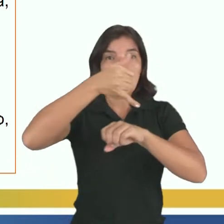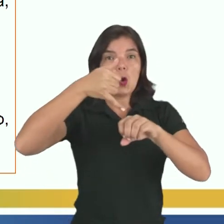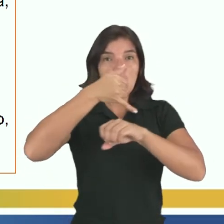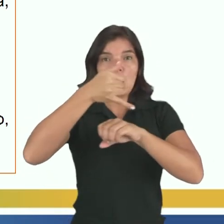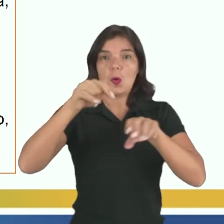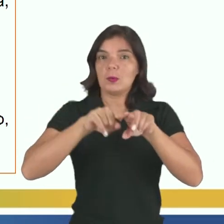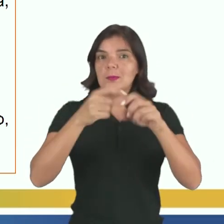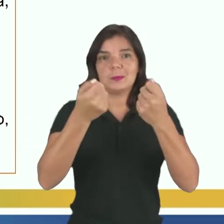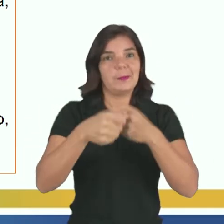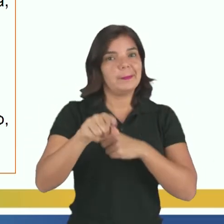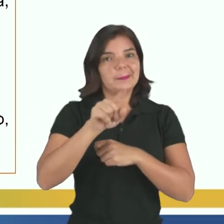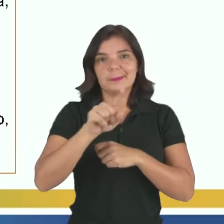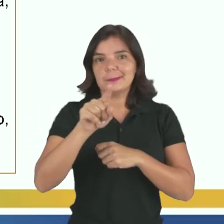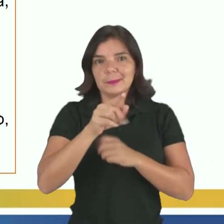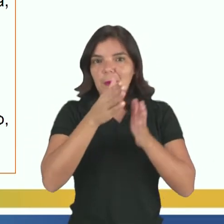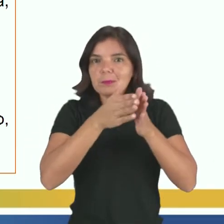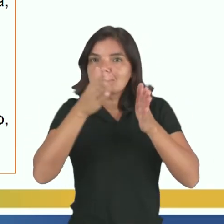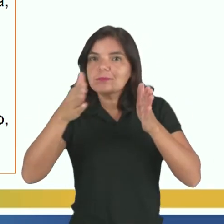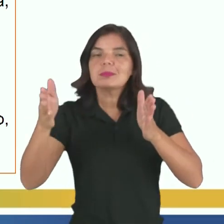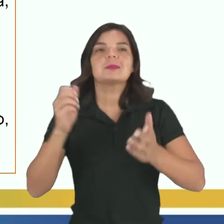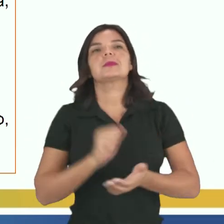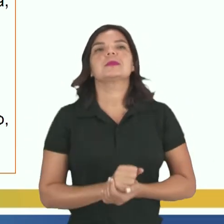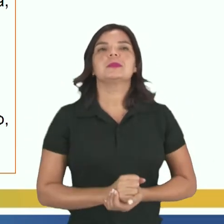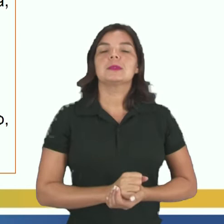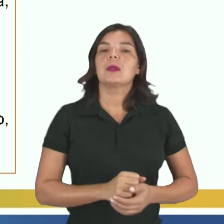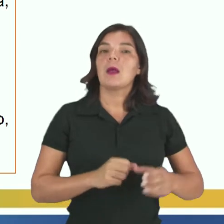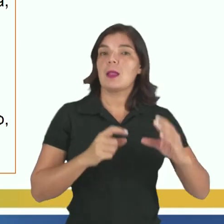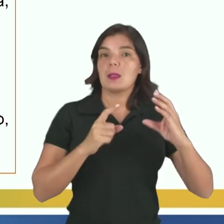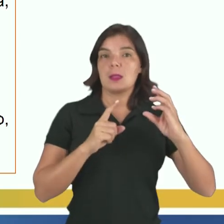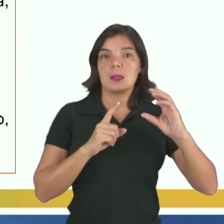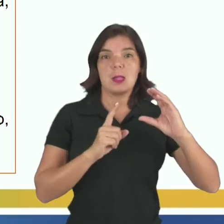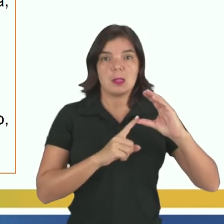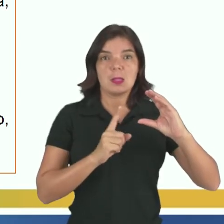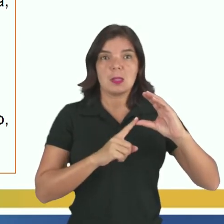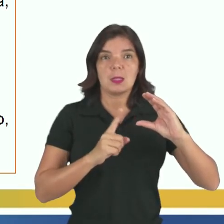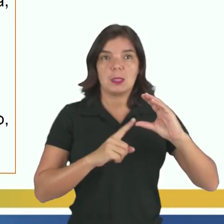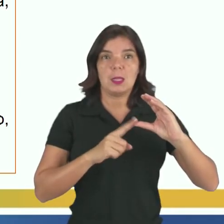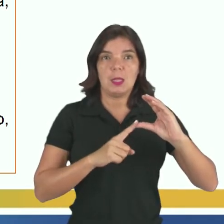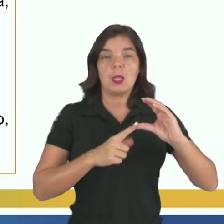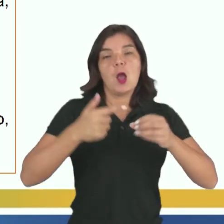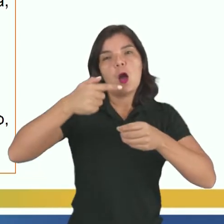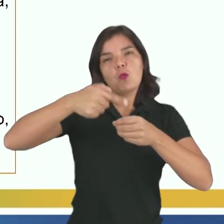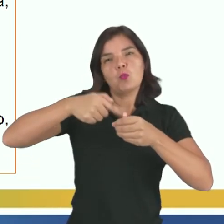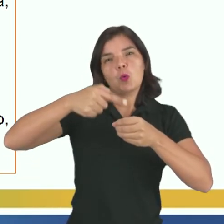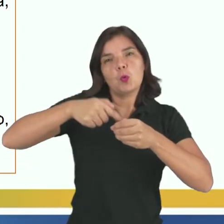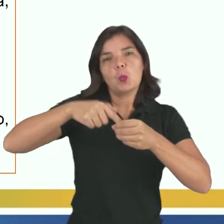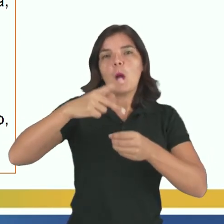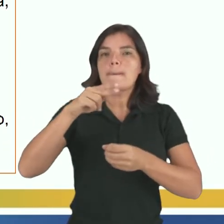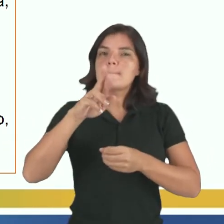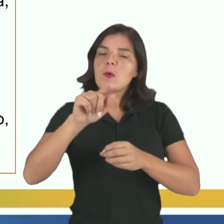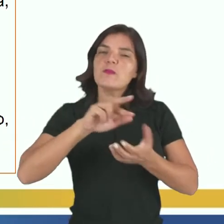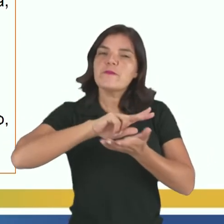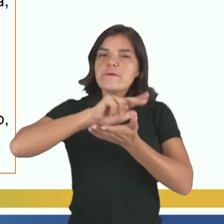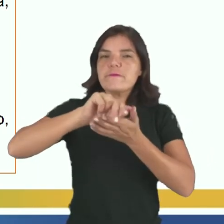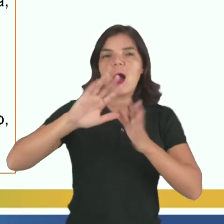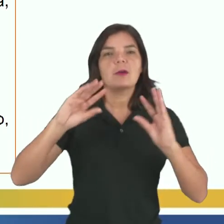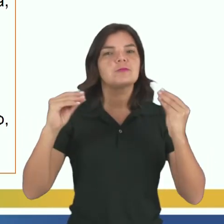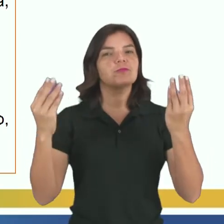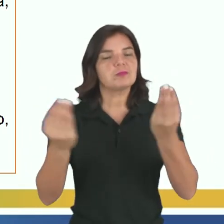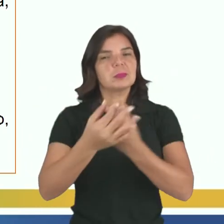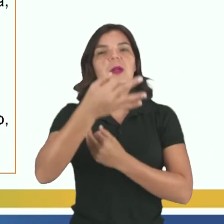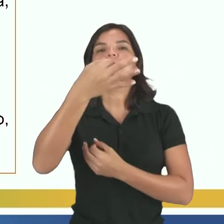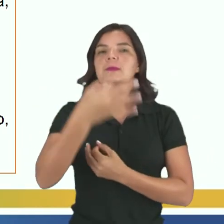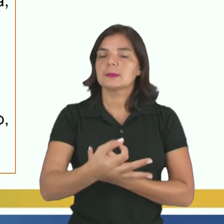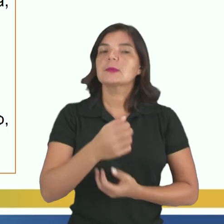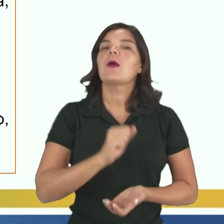asfalto. Não necessariamente vai ser essa sequência aí. Na terceira, ele fala que a gasolina, mesmo pura, é uma mistura de várias substâncias, que está correto,